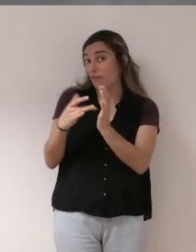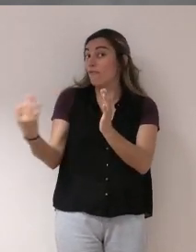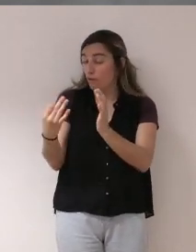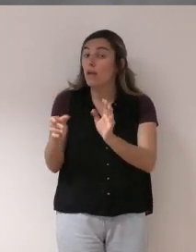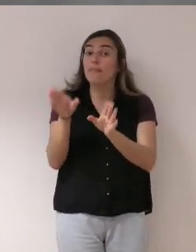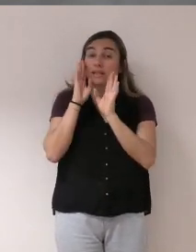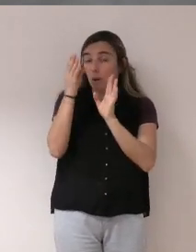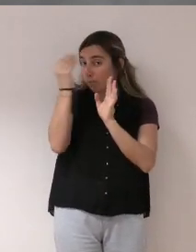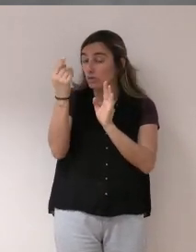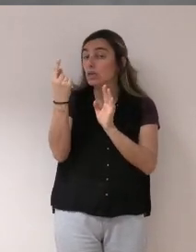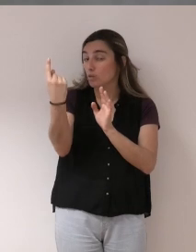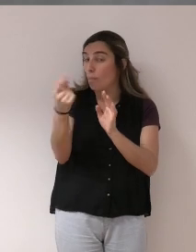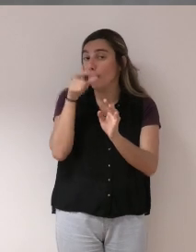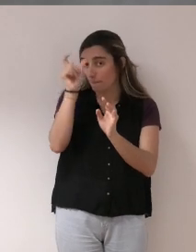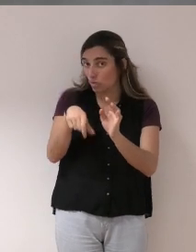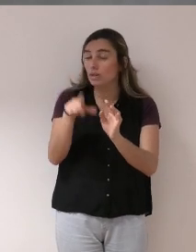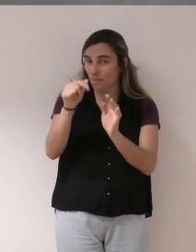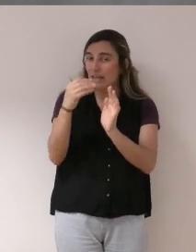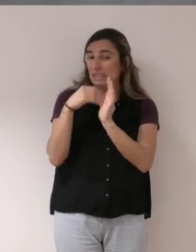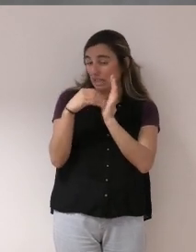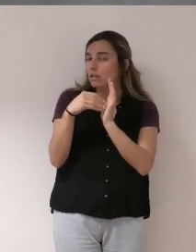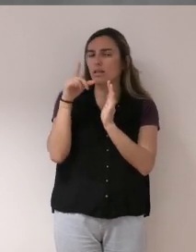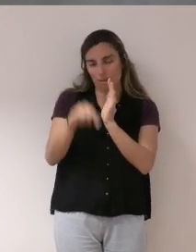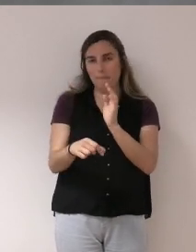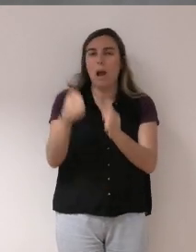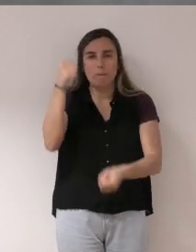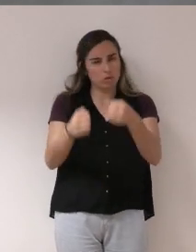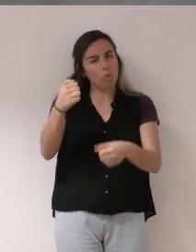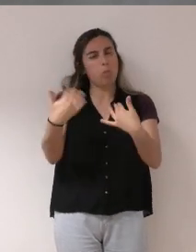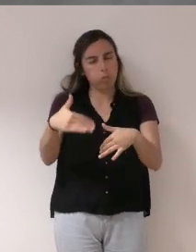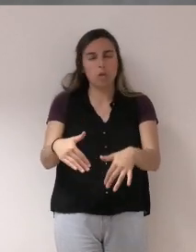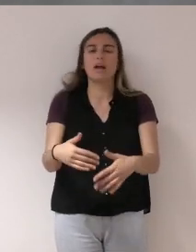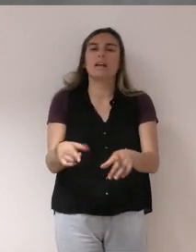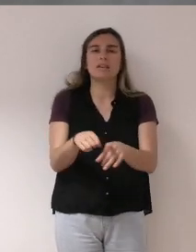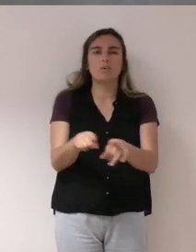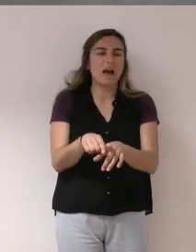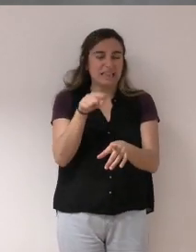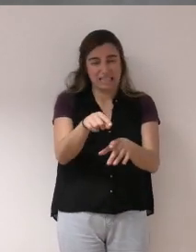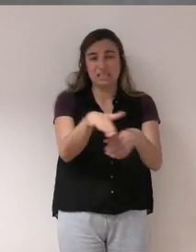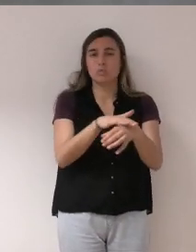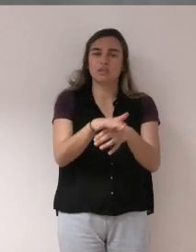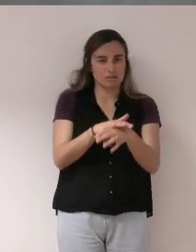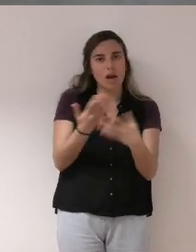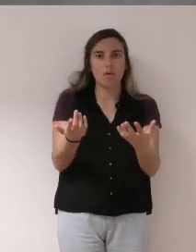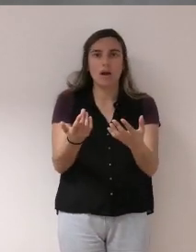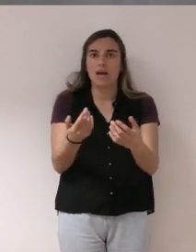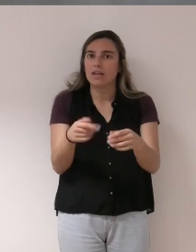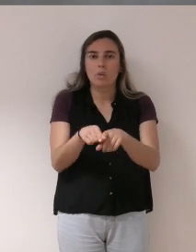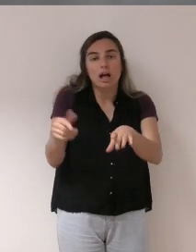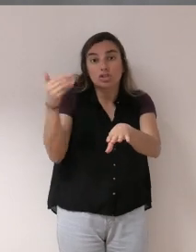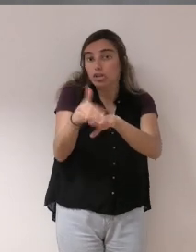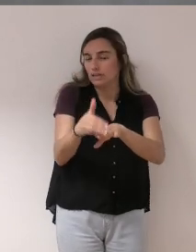olho. Também literários, mas são aqueles casos de tal maneira anedóticos e excepcionais que... Por isso